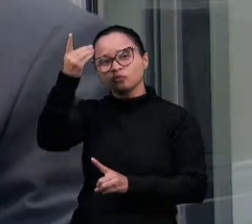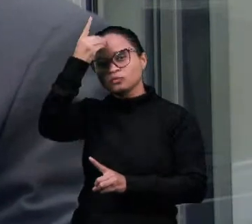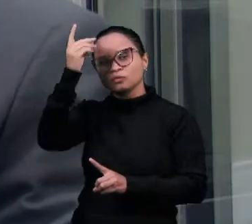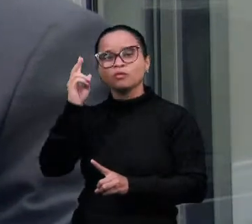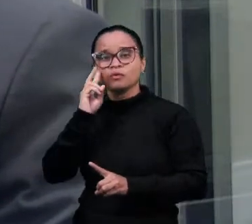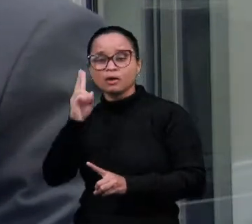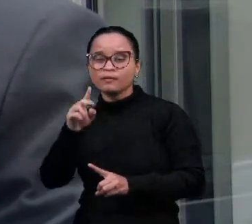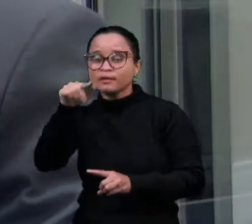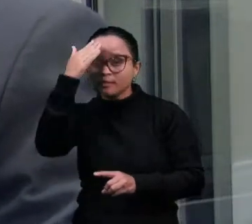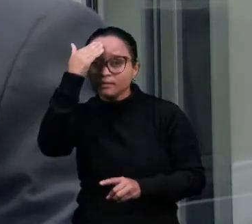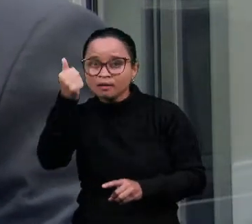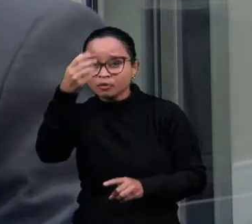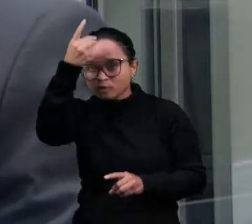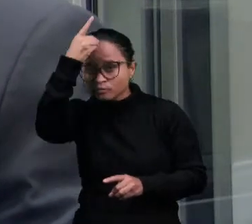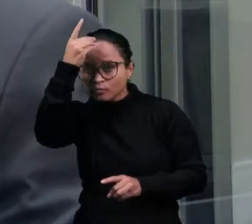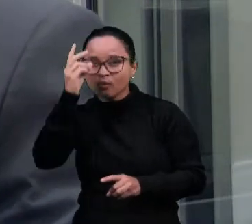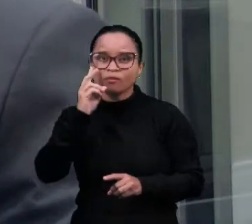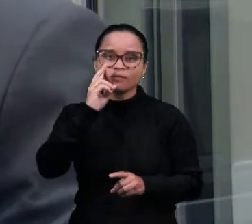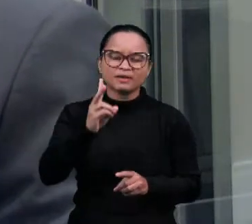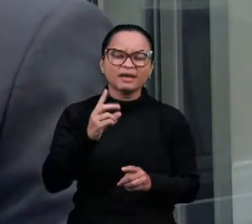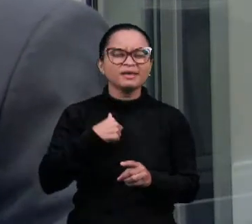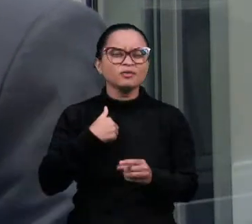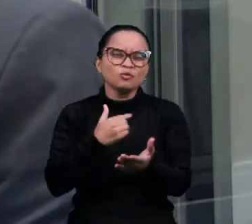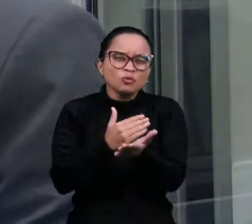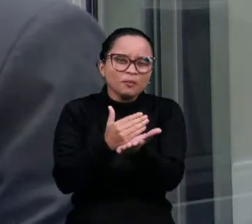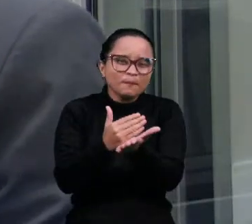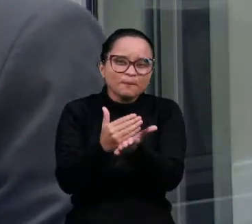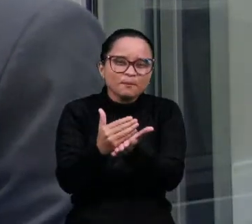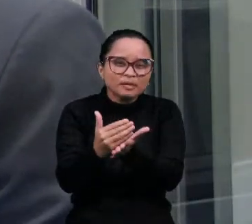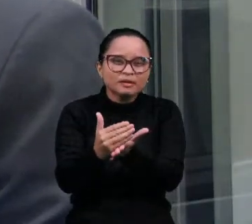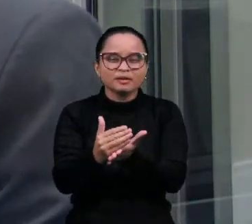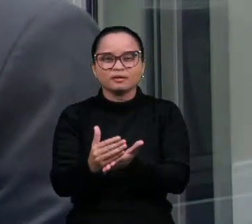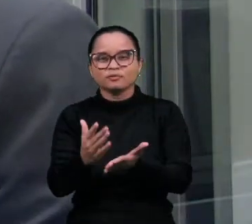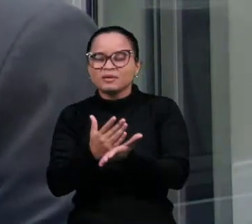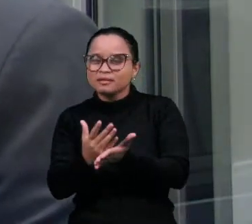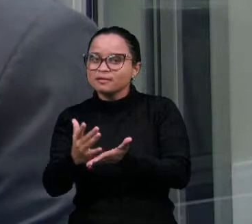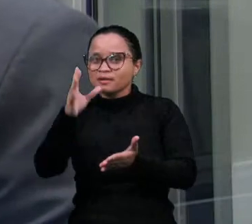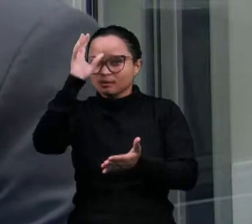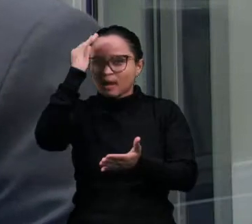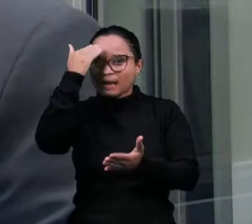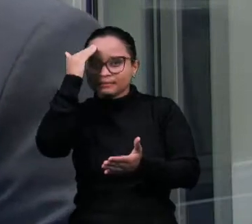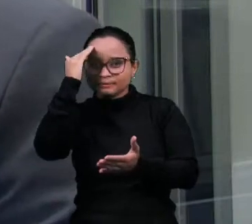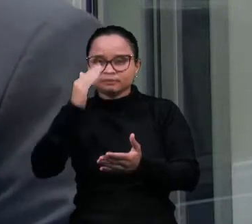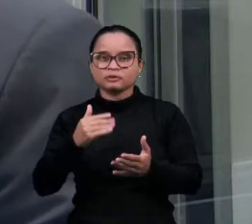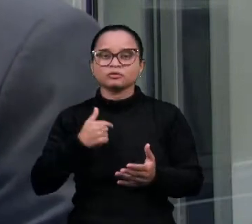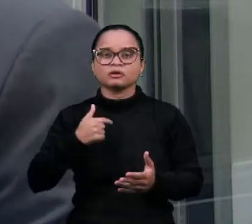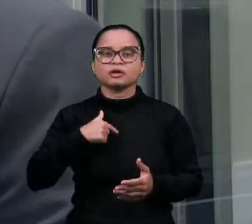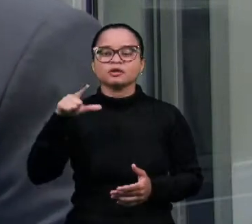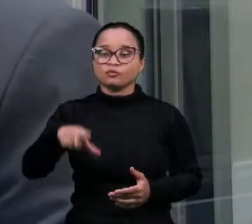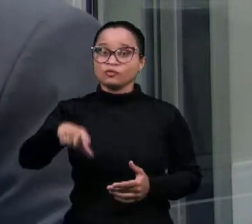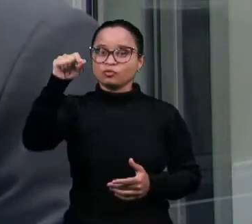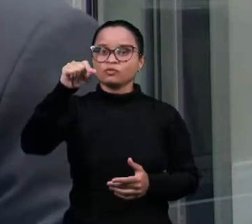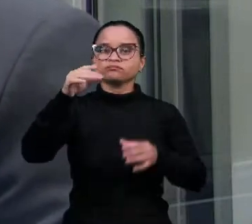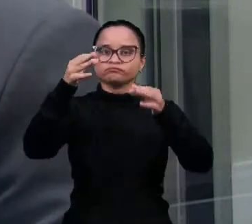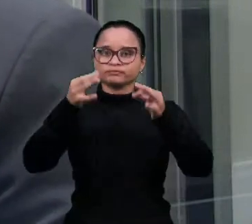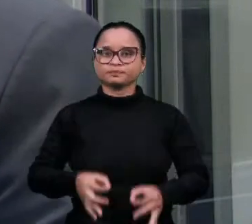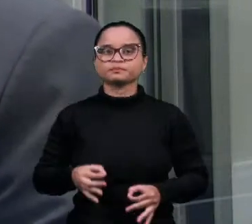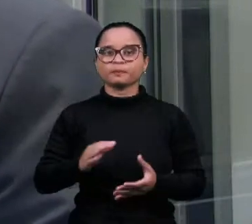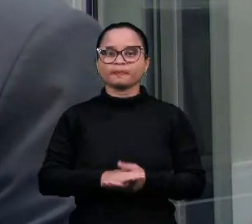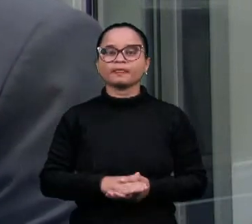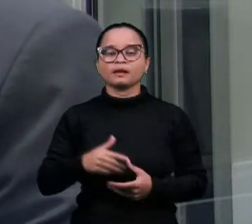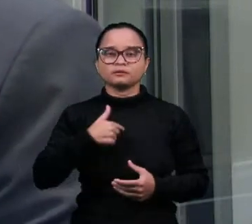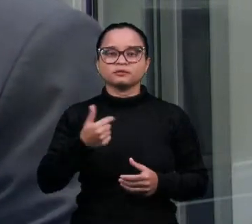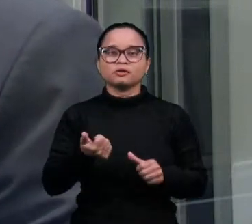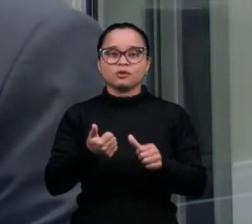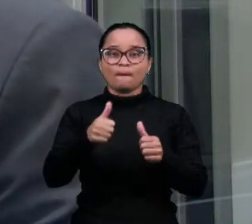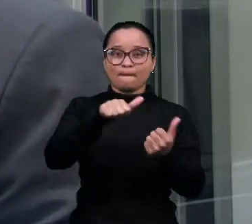sabe o que é uma visão? E eu, naquele início, entendendo, e dali eu defini e me batizei ali na igreja